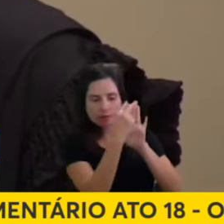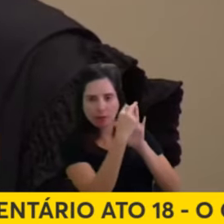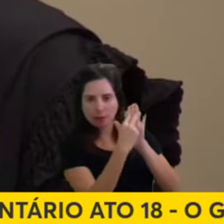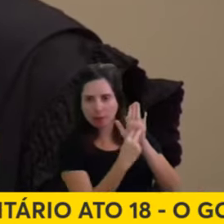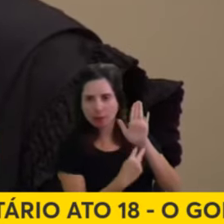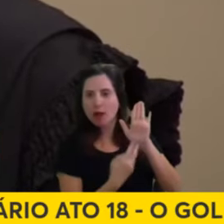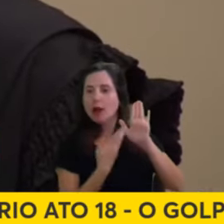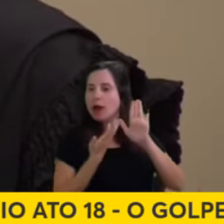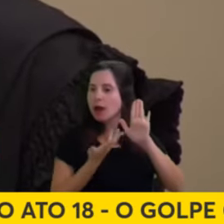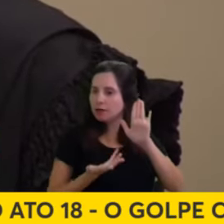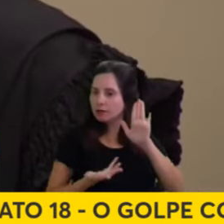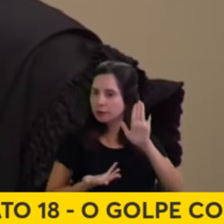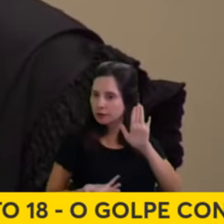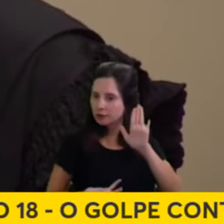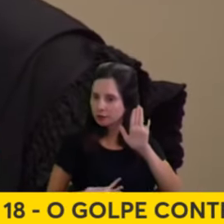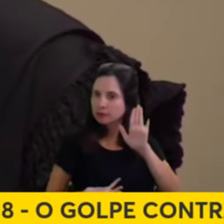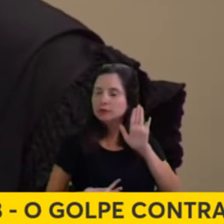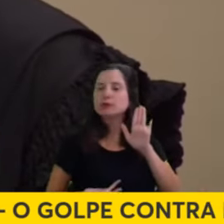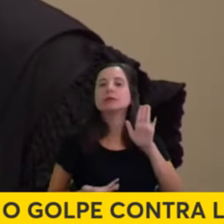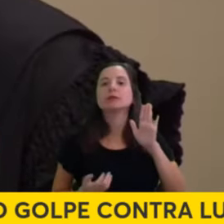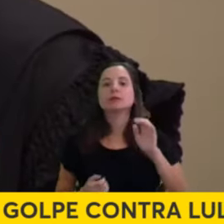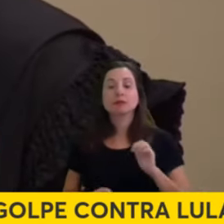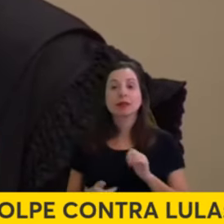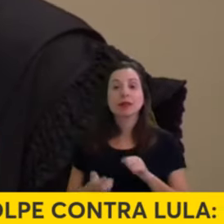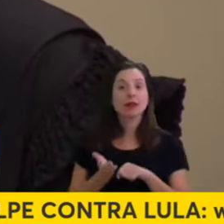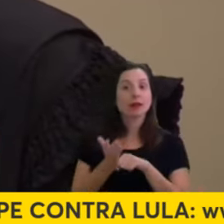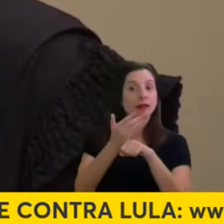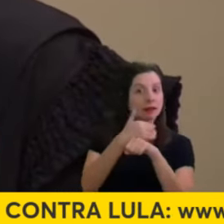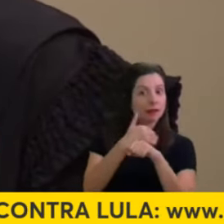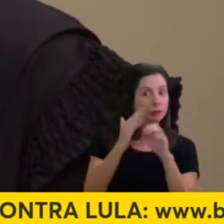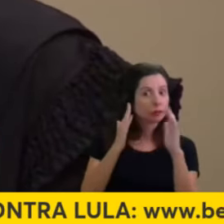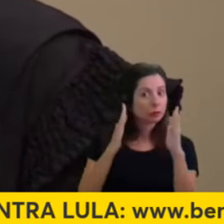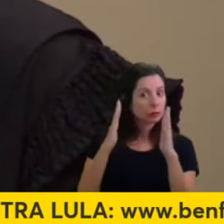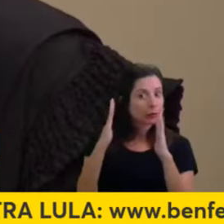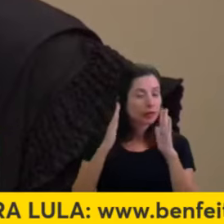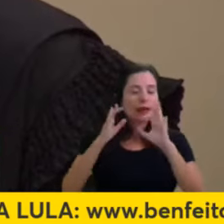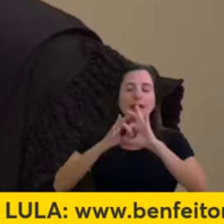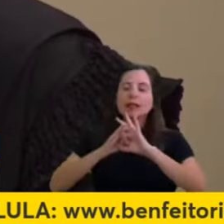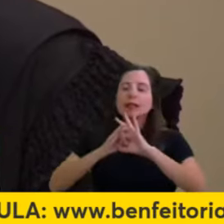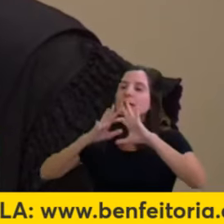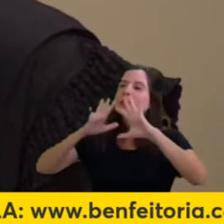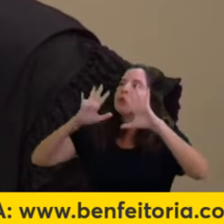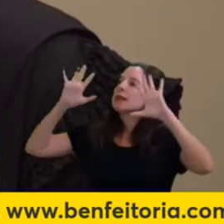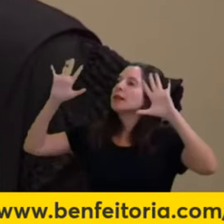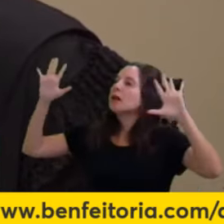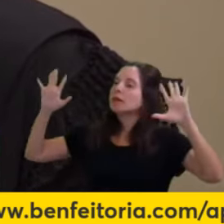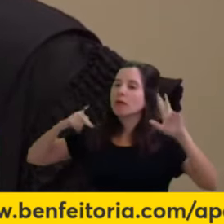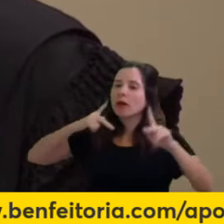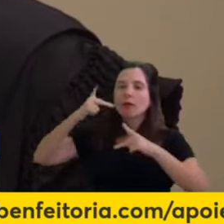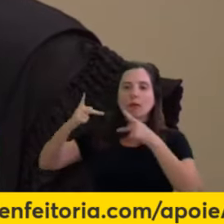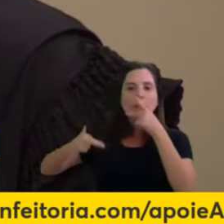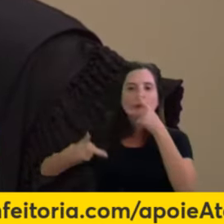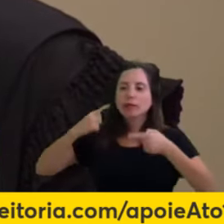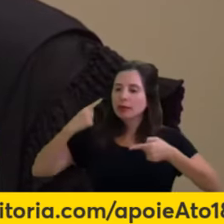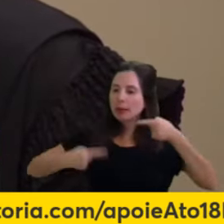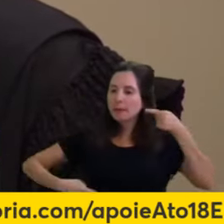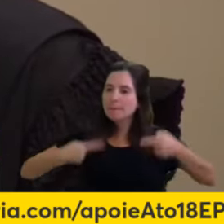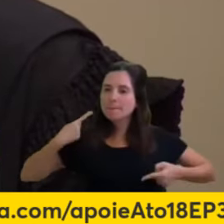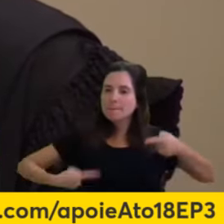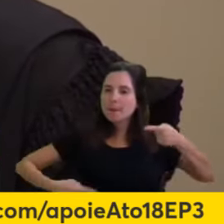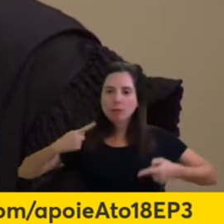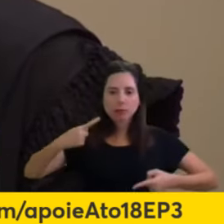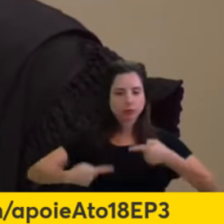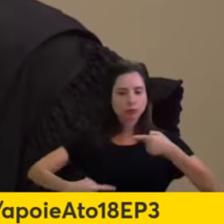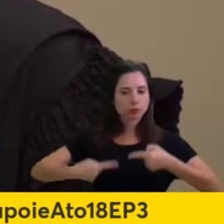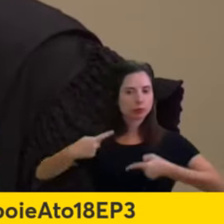a leges garante antes do período do registro a liberdade de expressão com a amplificação dos debates políticos Desde que não haja